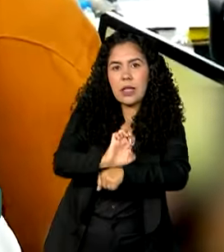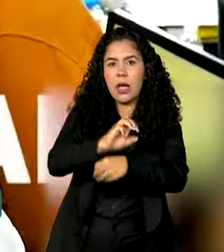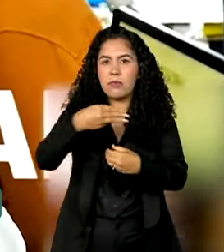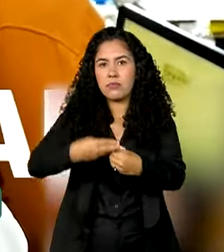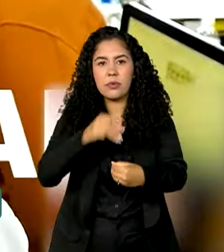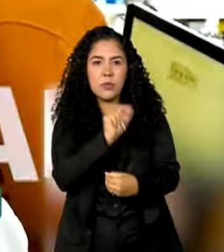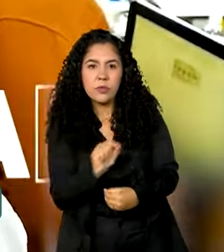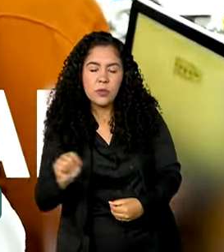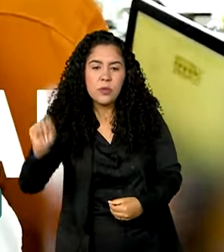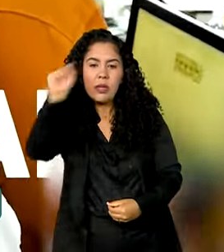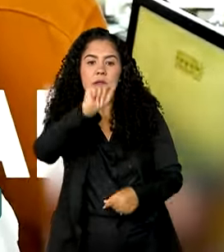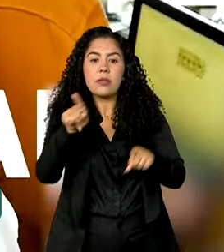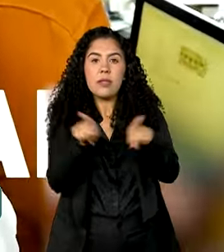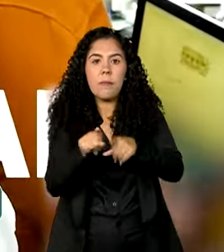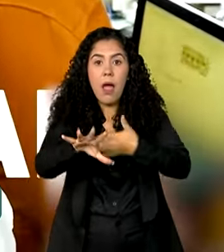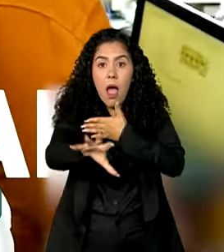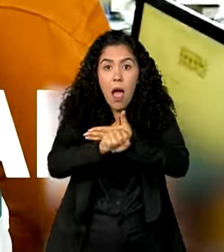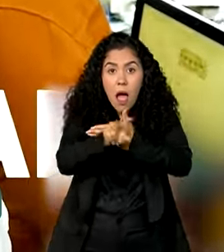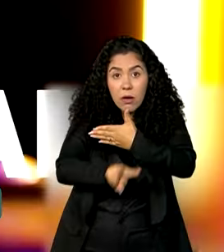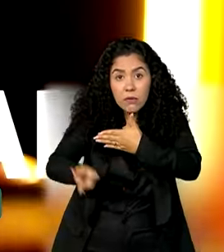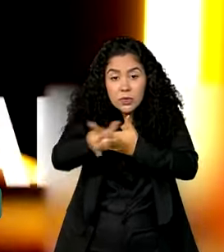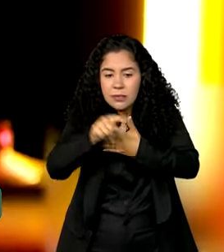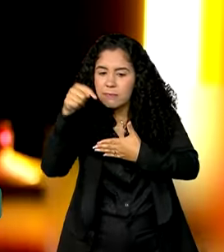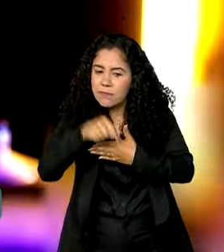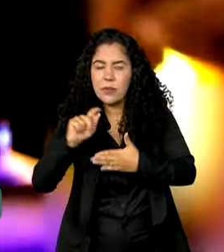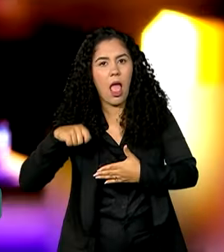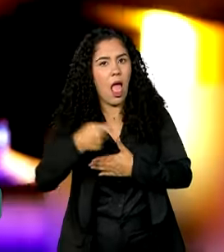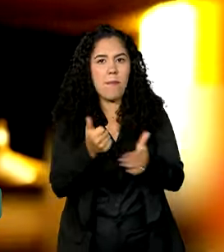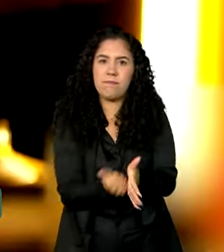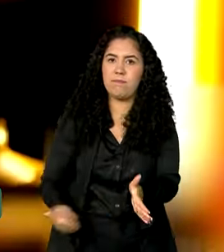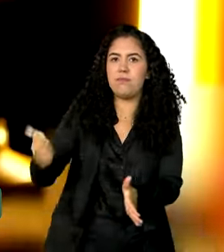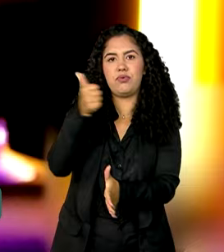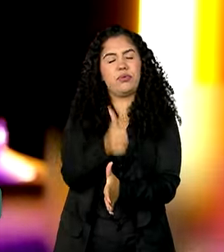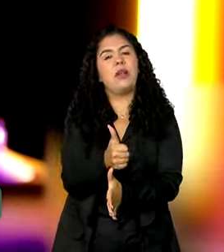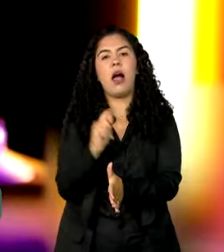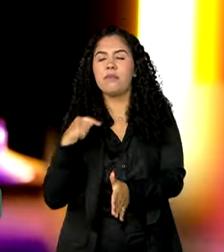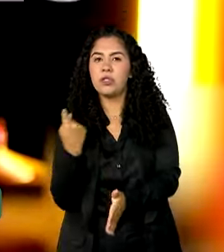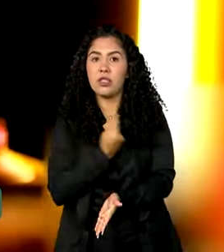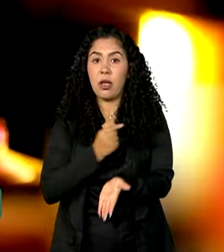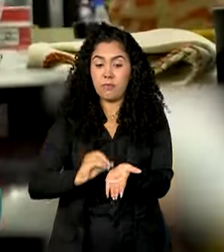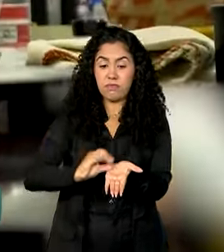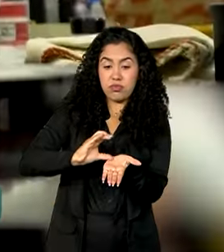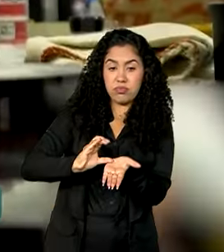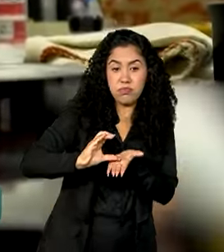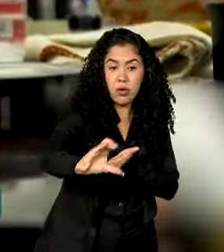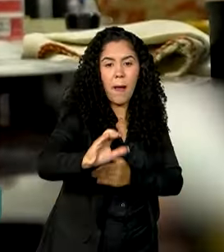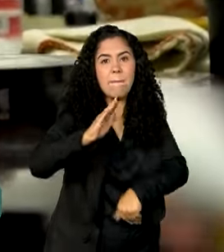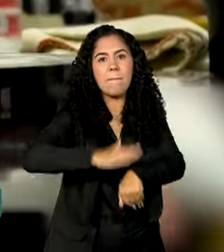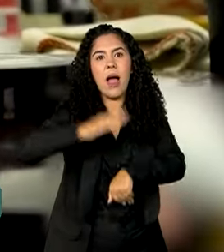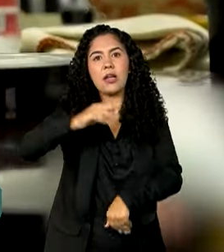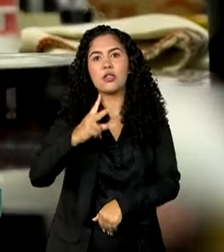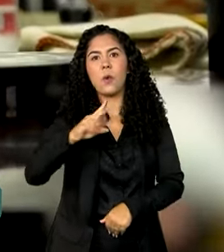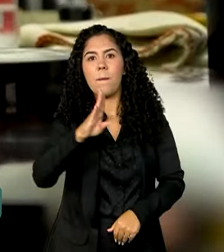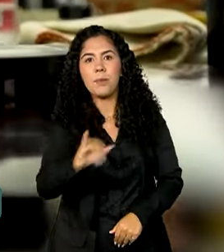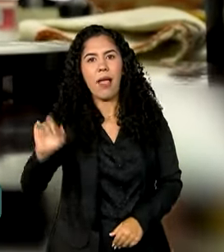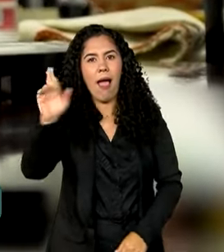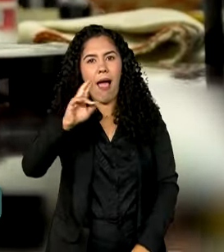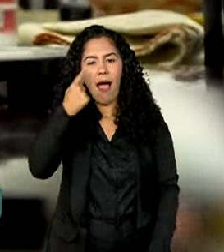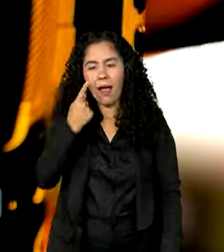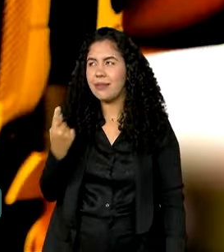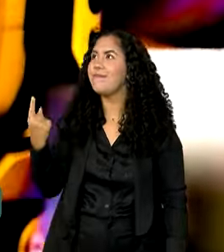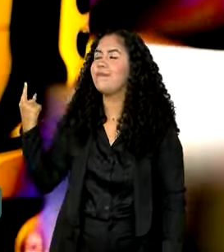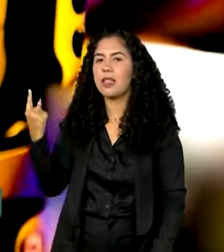A indústria do audiovisual é uma das nossas prioridades. Estamos investindo mais de 2 bilhões de reais em recursos para